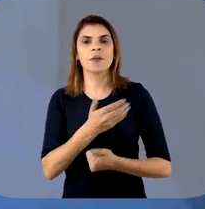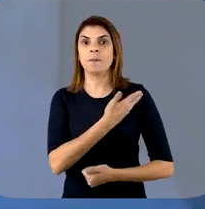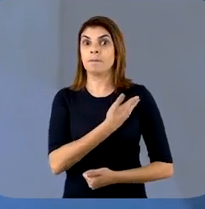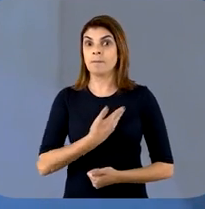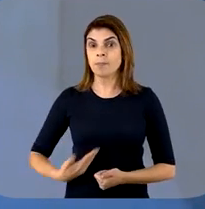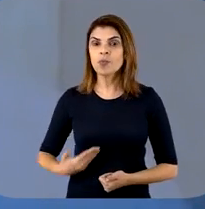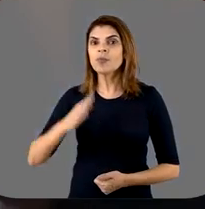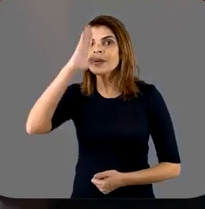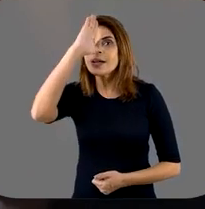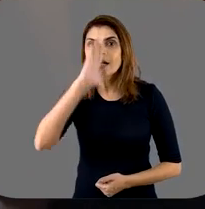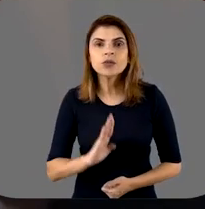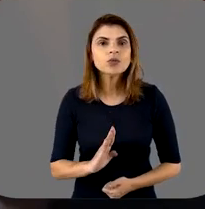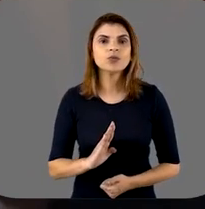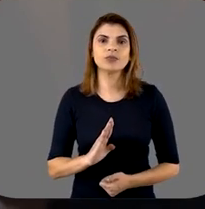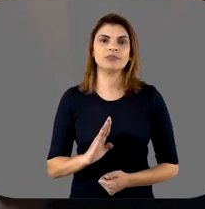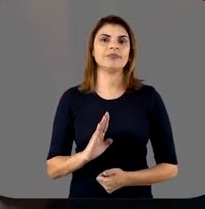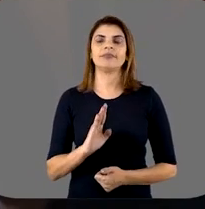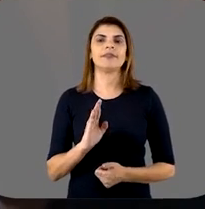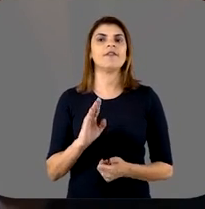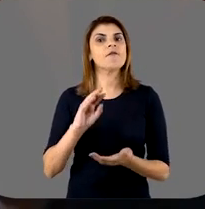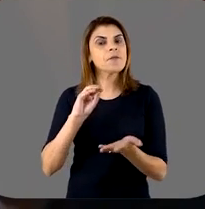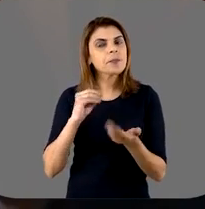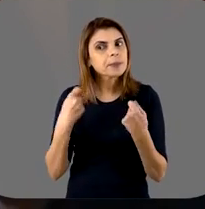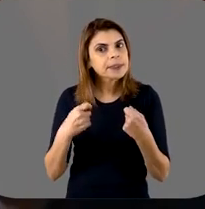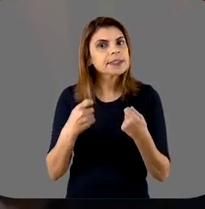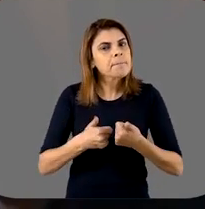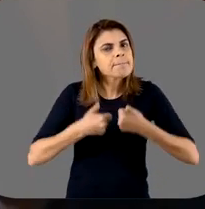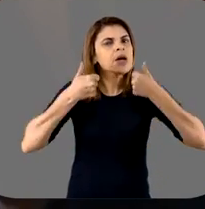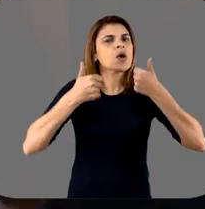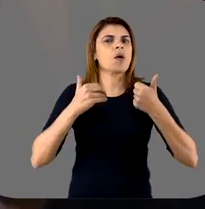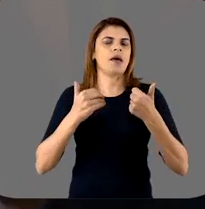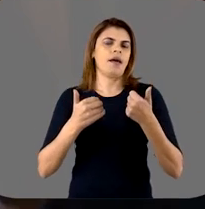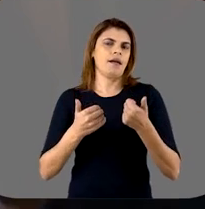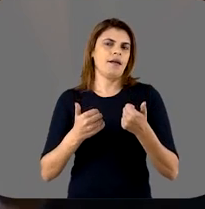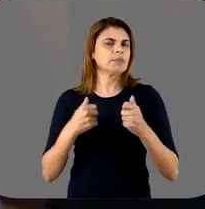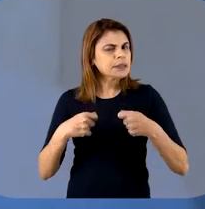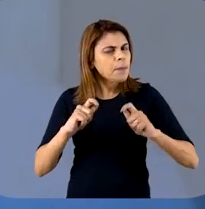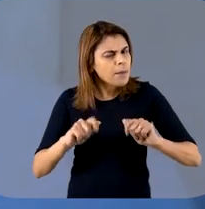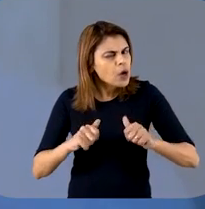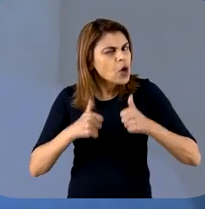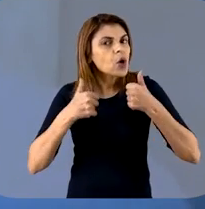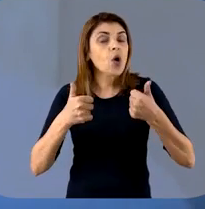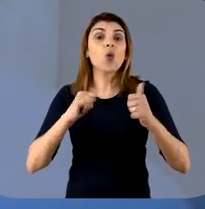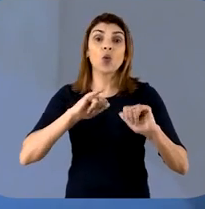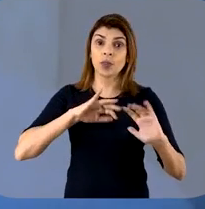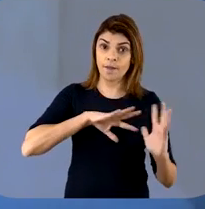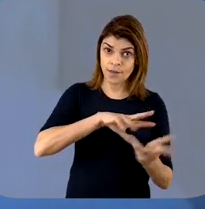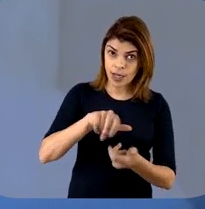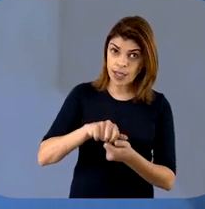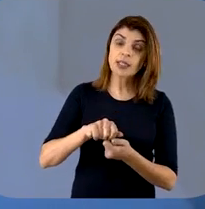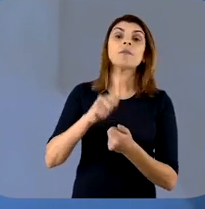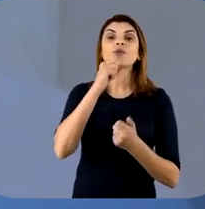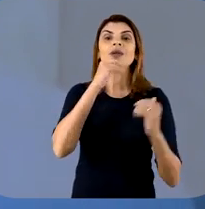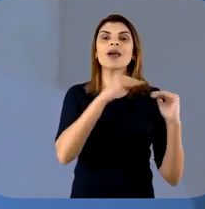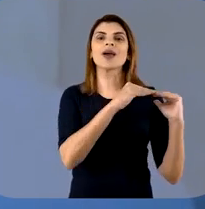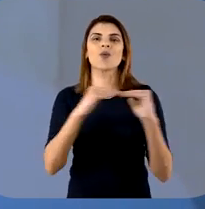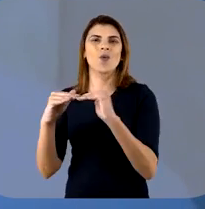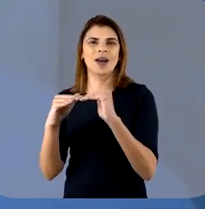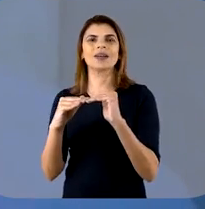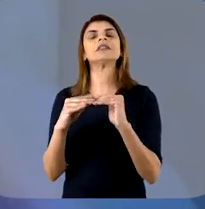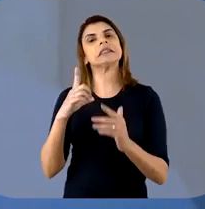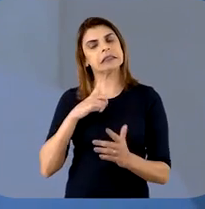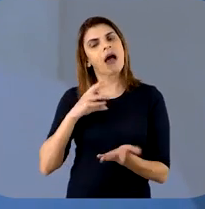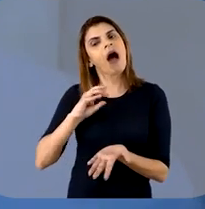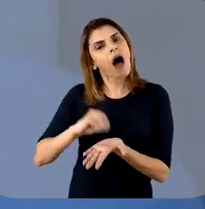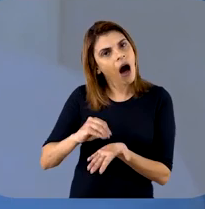essa é a verdade, precisa ser mais equitativo. Ou seja, ele é universal sem ser equitativo, e isso nós temos que